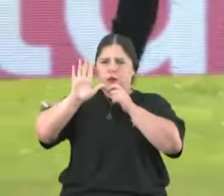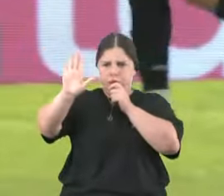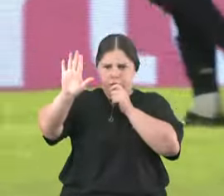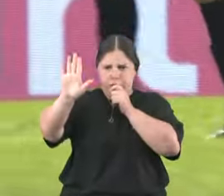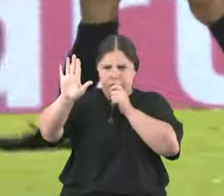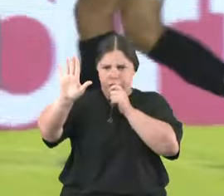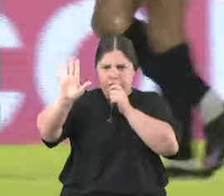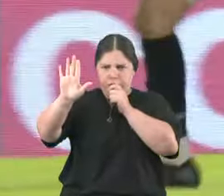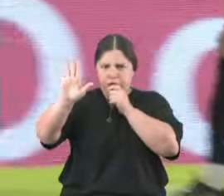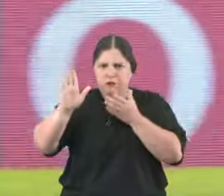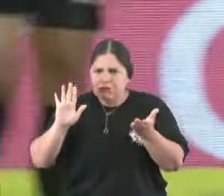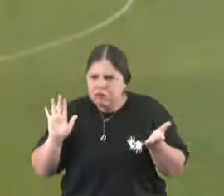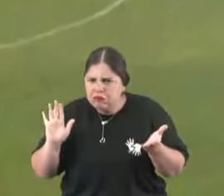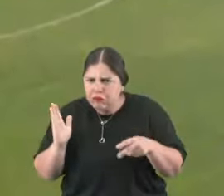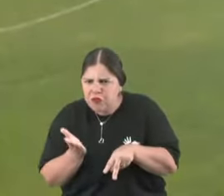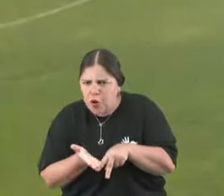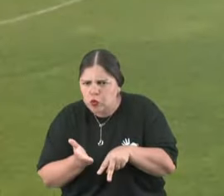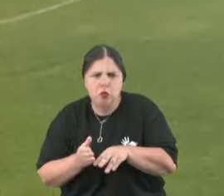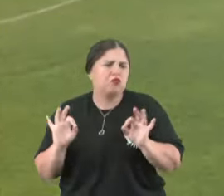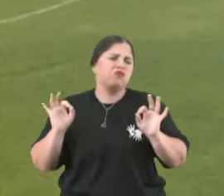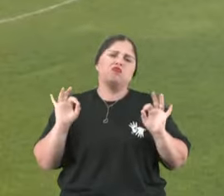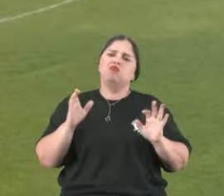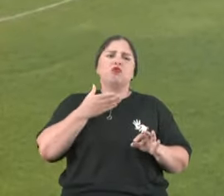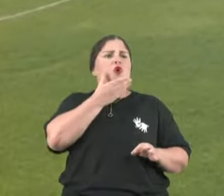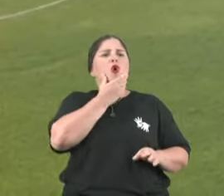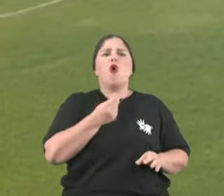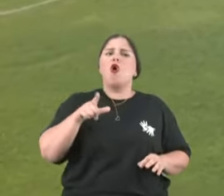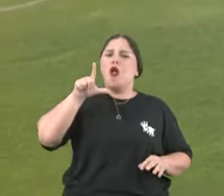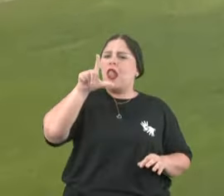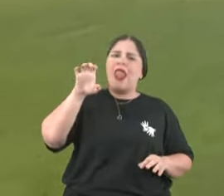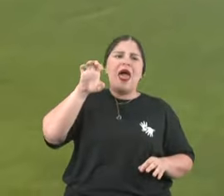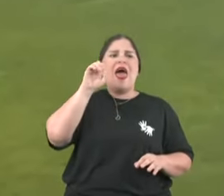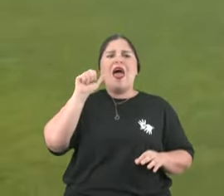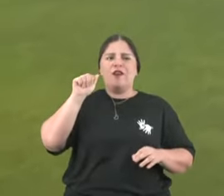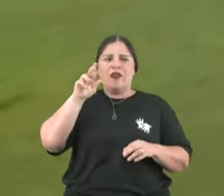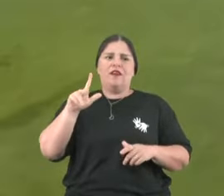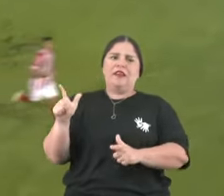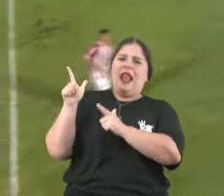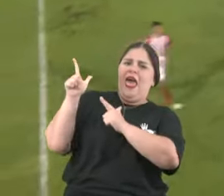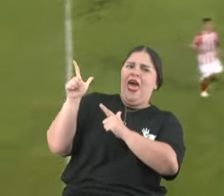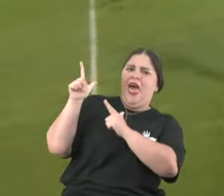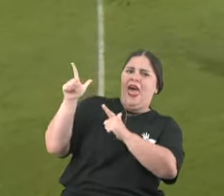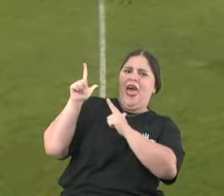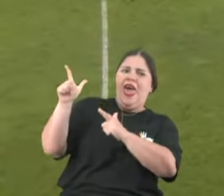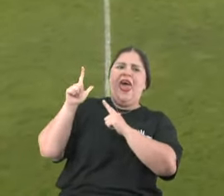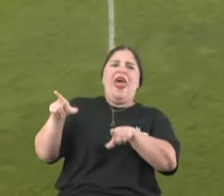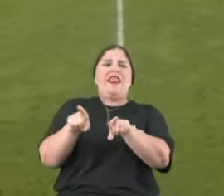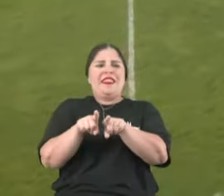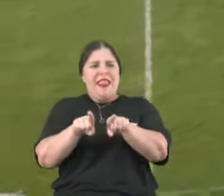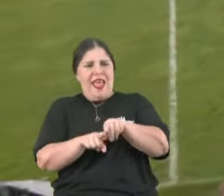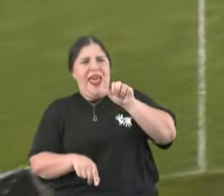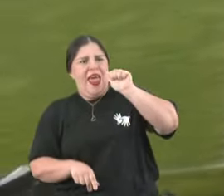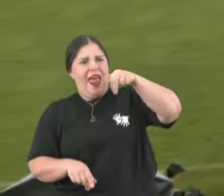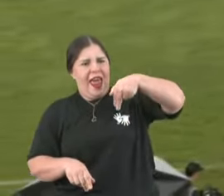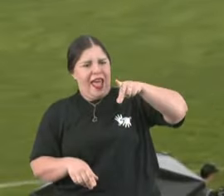Léo Vital lá na Atalaia. Seu Anderson Marinho.